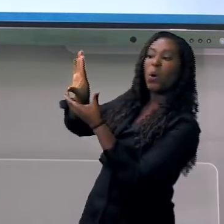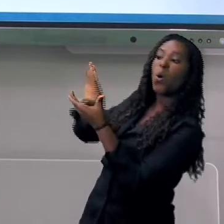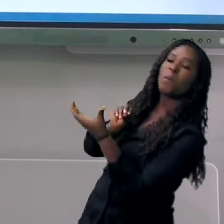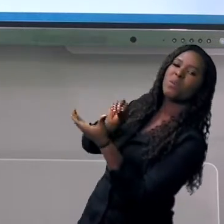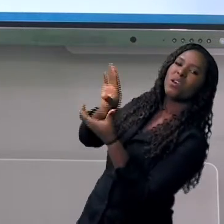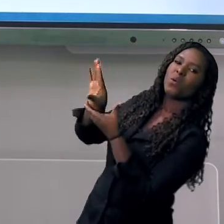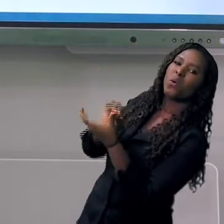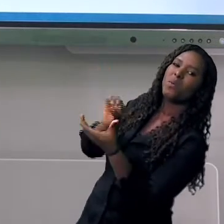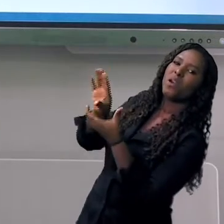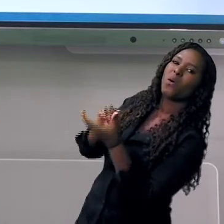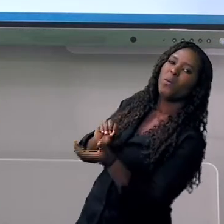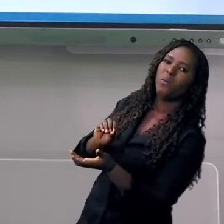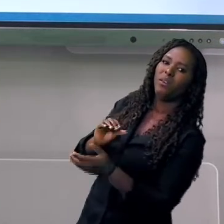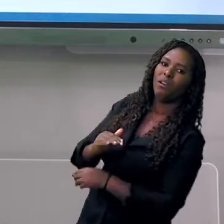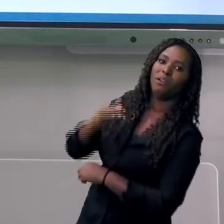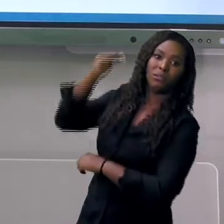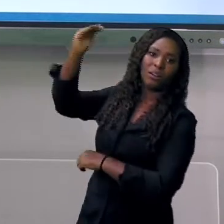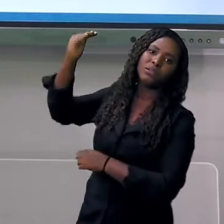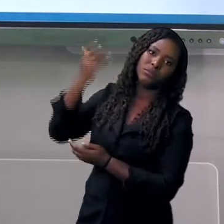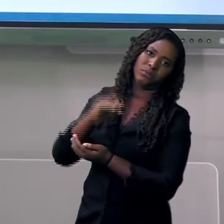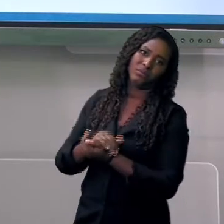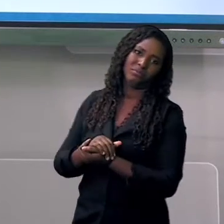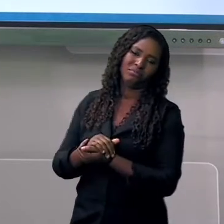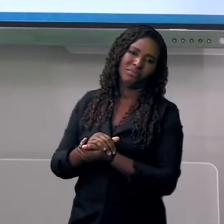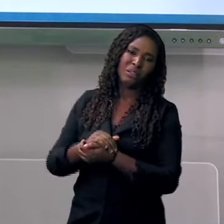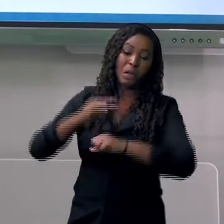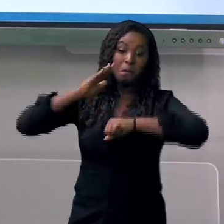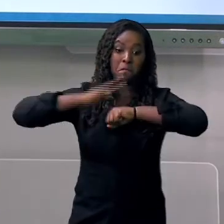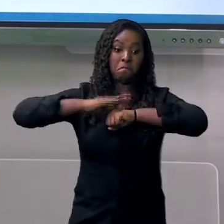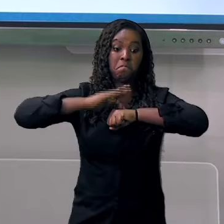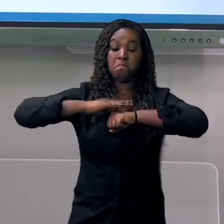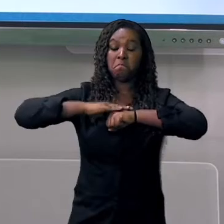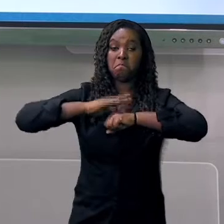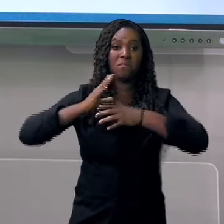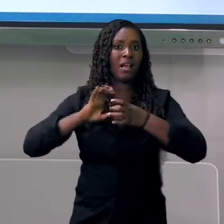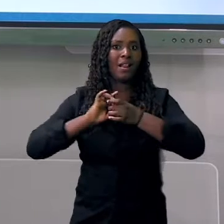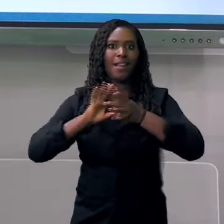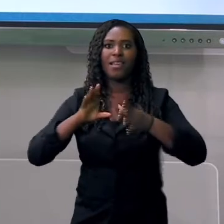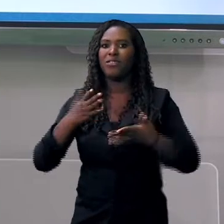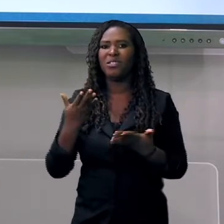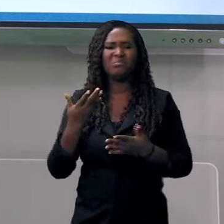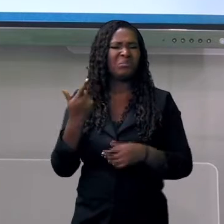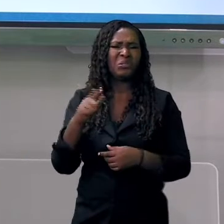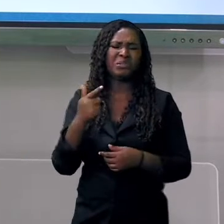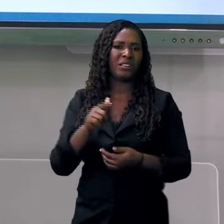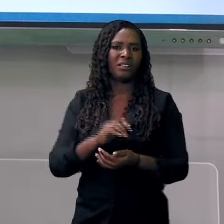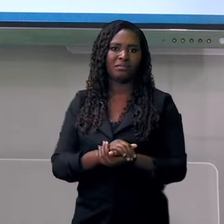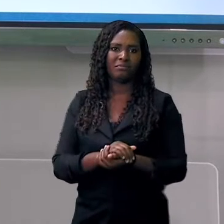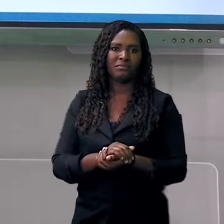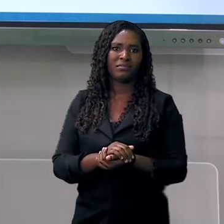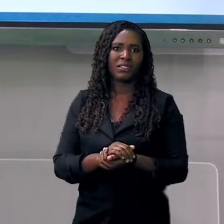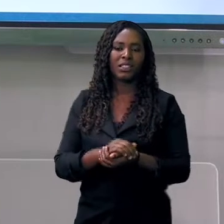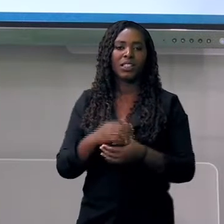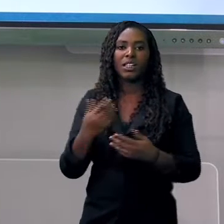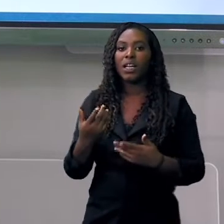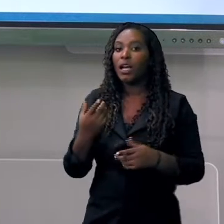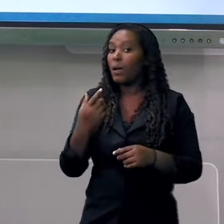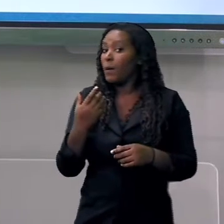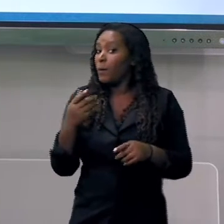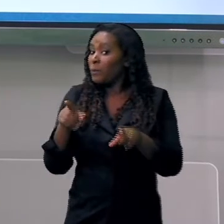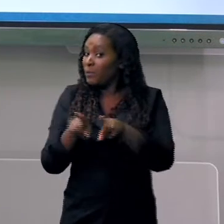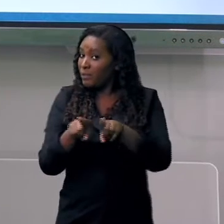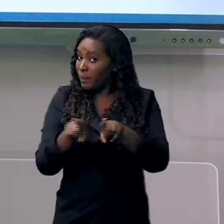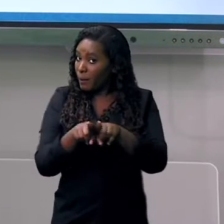não se perceba o malefício que você está fazendo para ela. Apesar de a maioria dos rótulos usados na infância